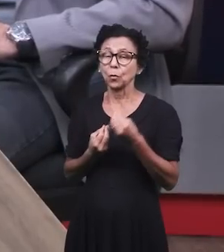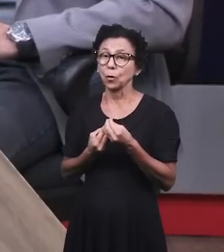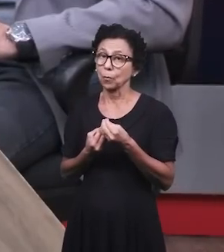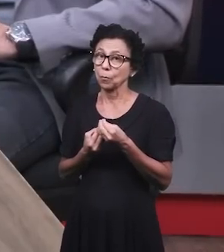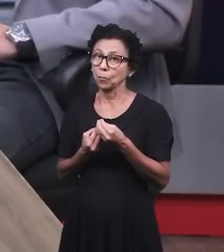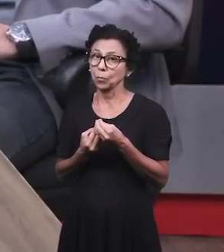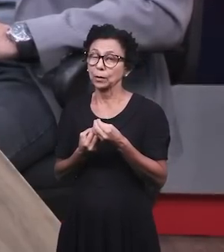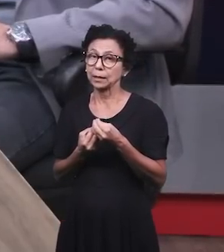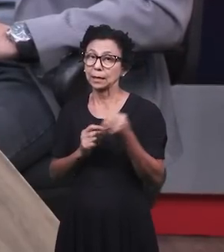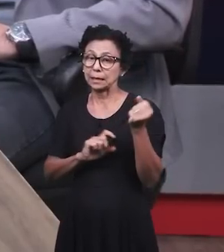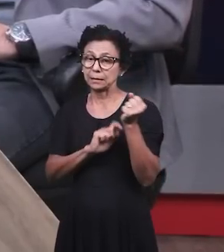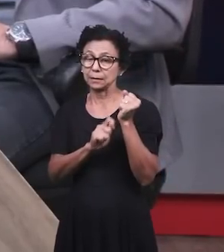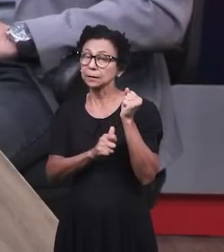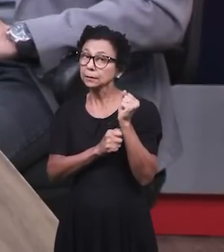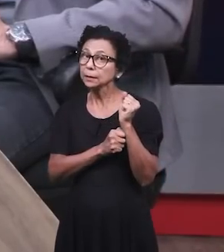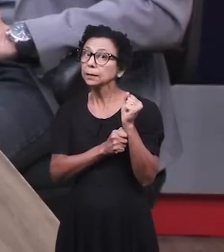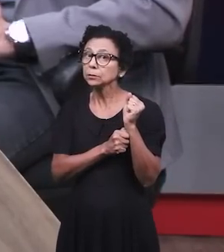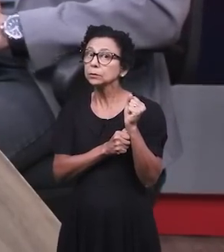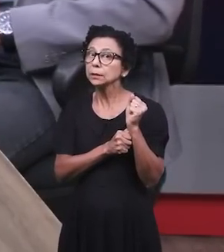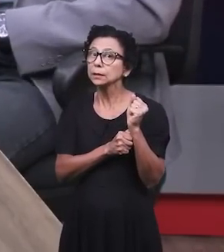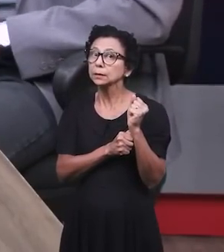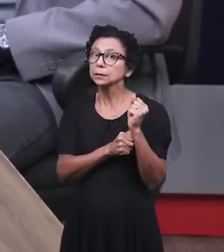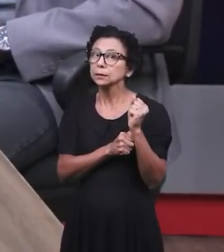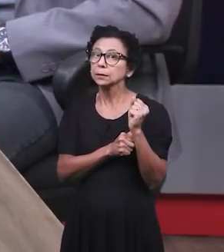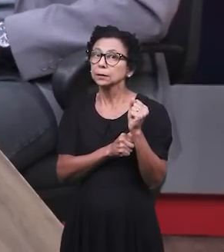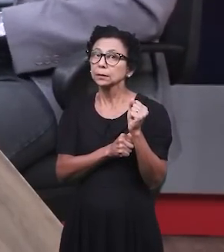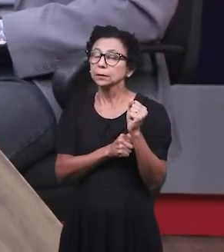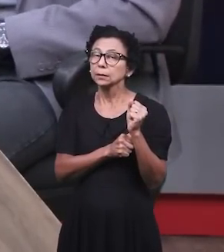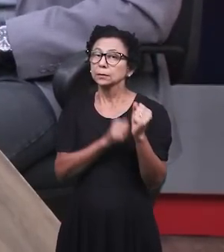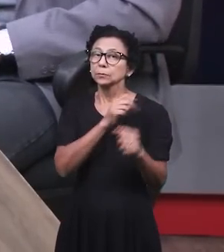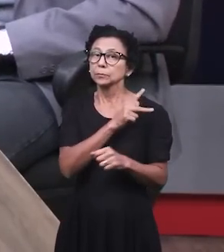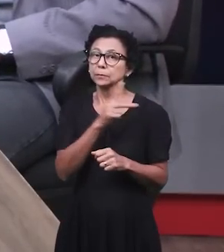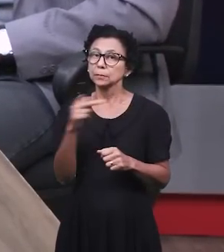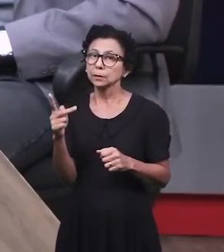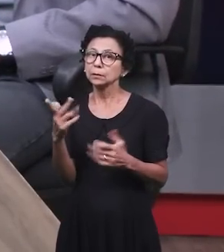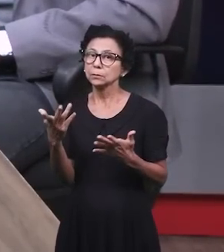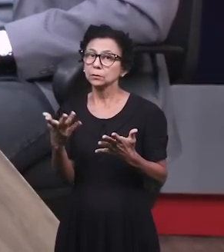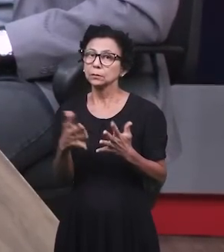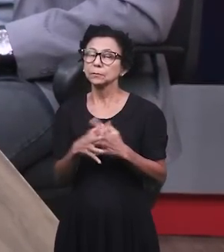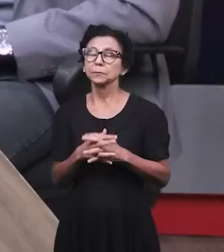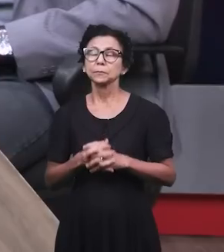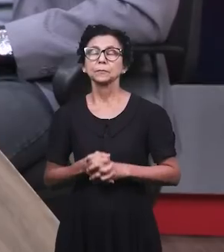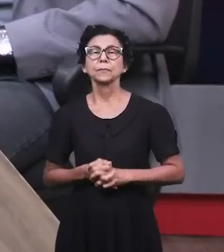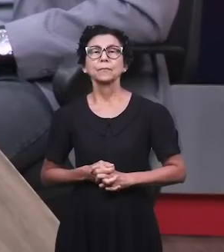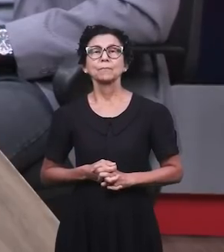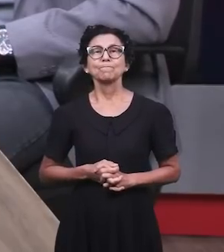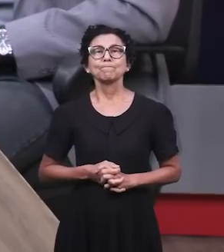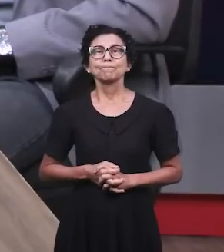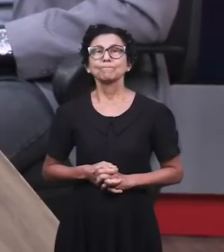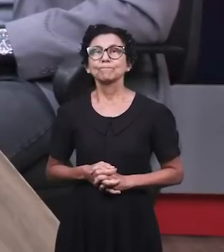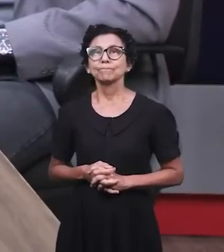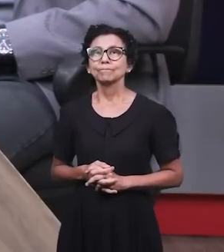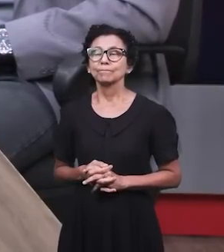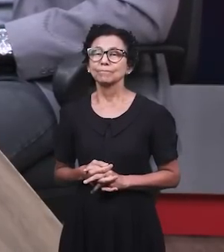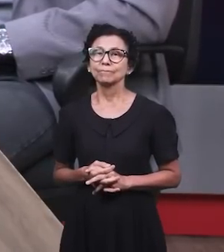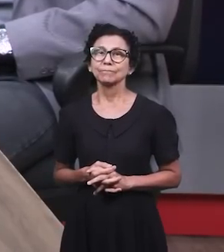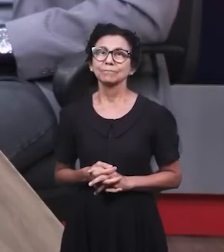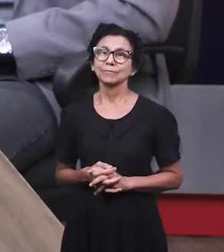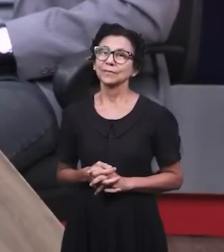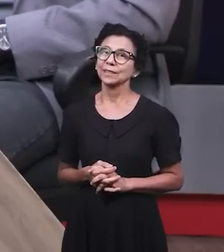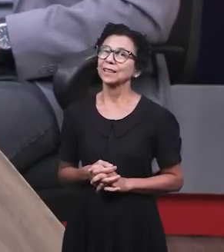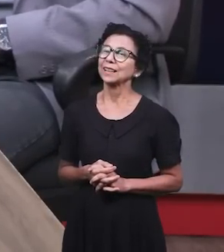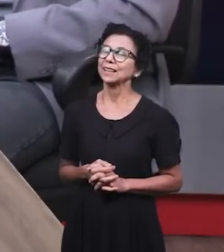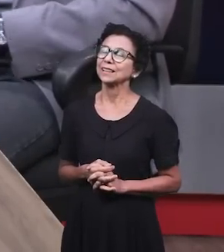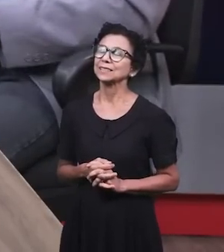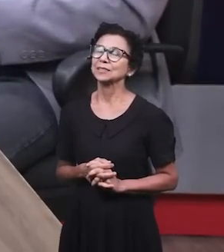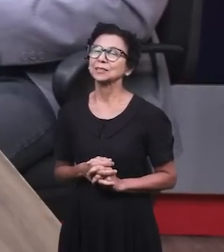que eu faria para enviar essas mensagens de forma escondida? Então ele cria esse cilindro cifrante, né? Não dá tempo aqui também, porque a